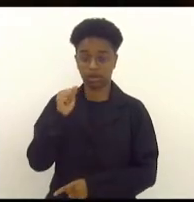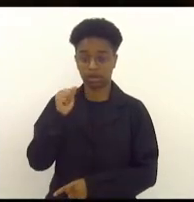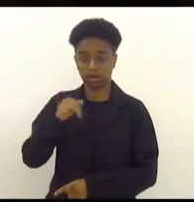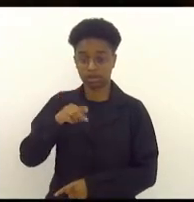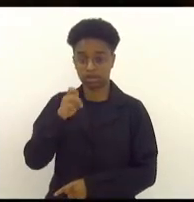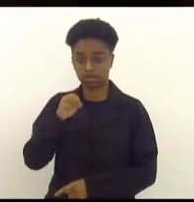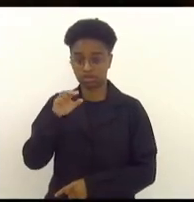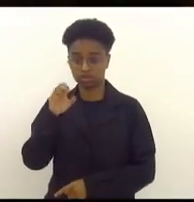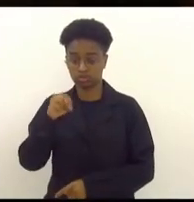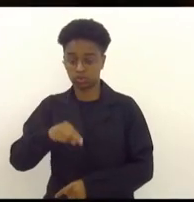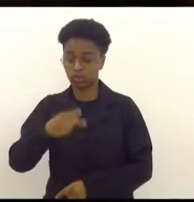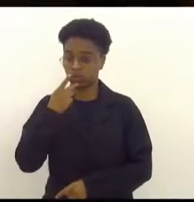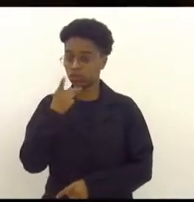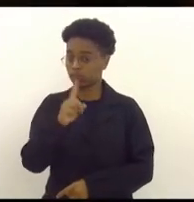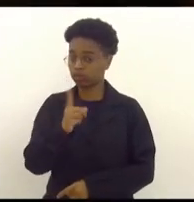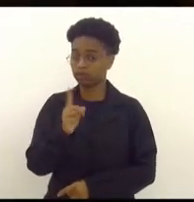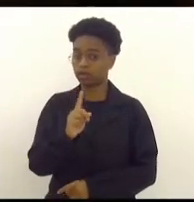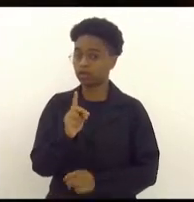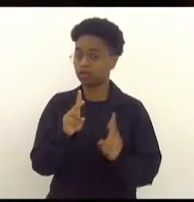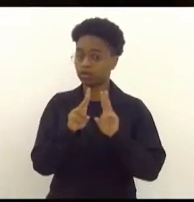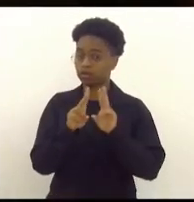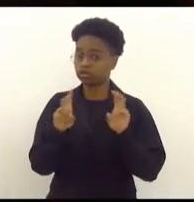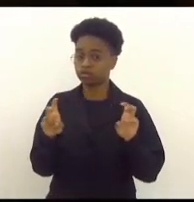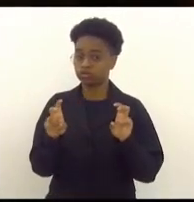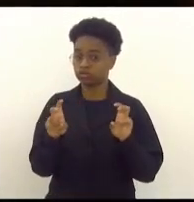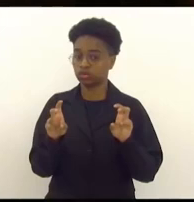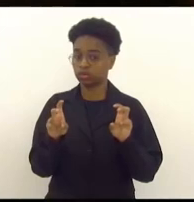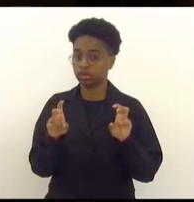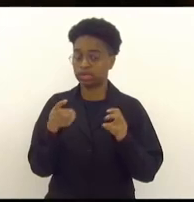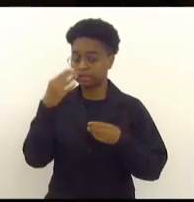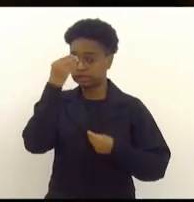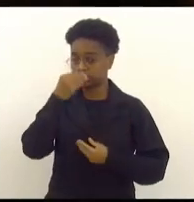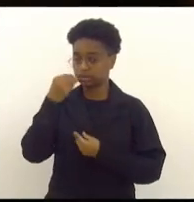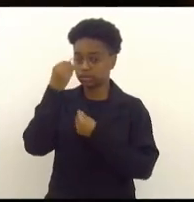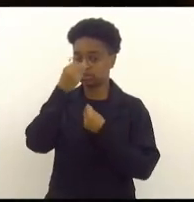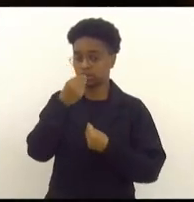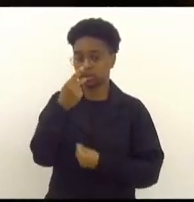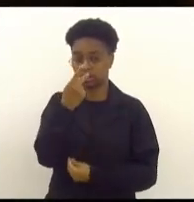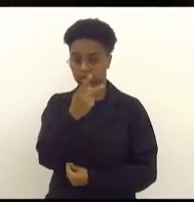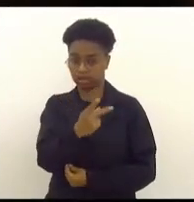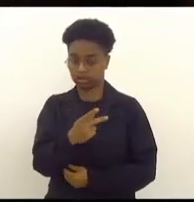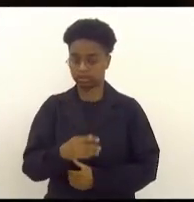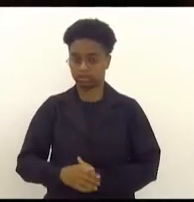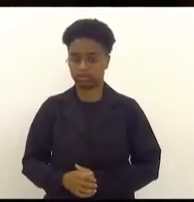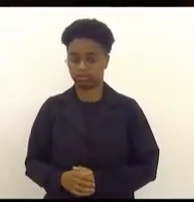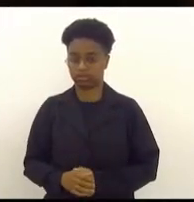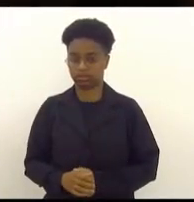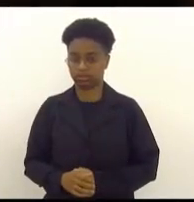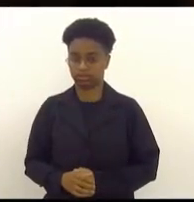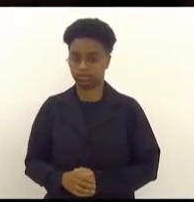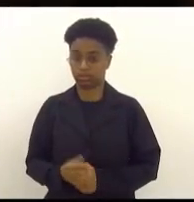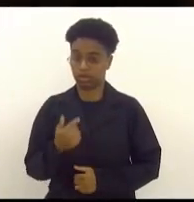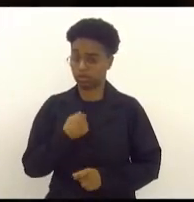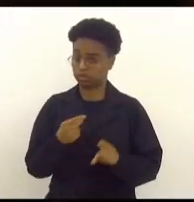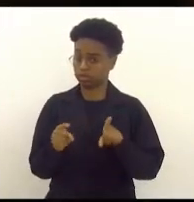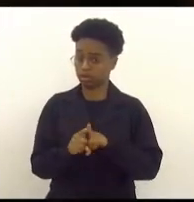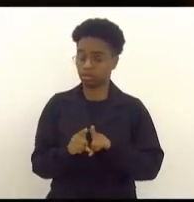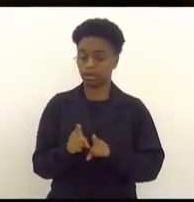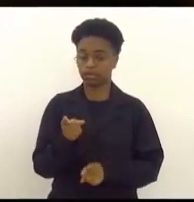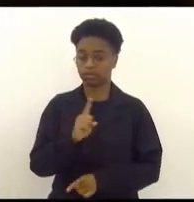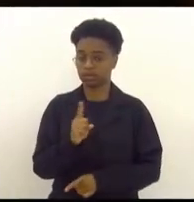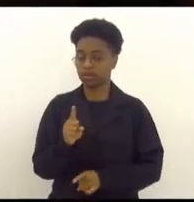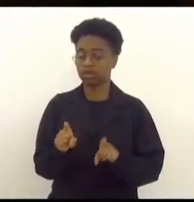fez nenhuma alusão No que diz respeito no tocante a Sexualidade do prefeito eu tão pouco